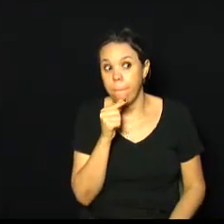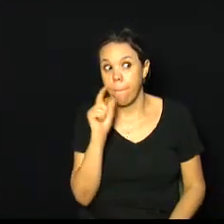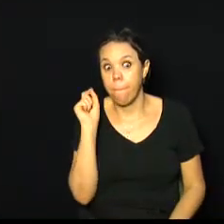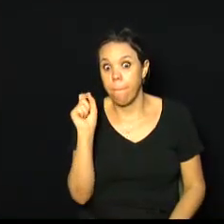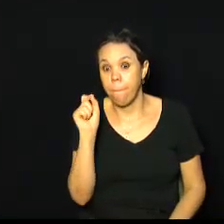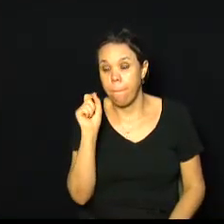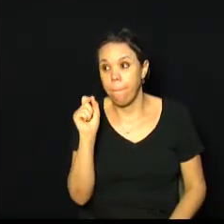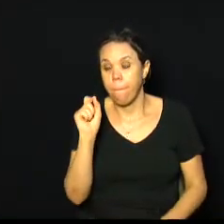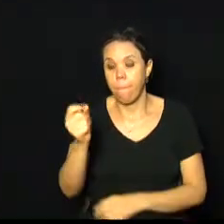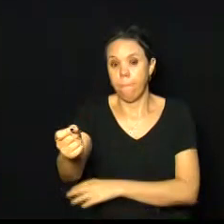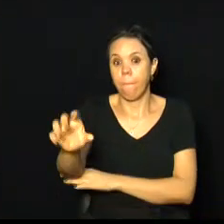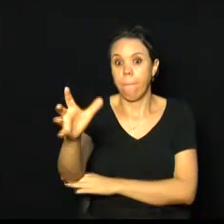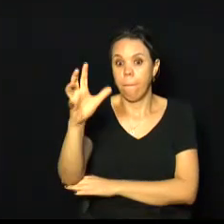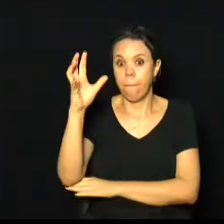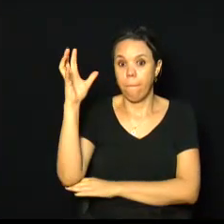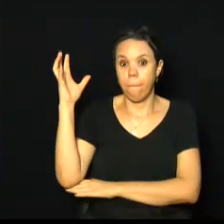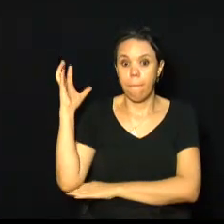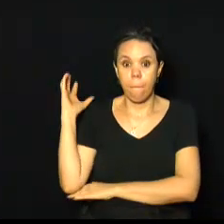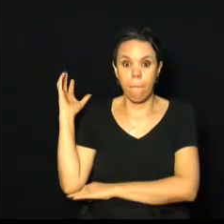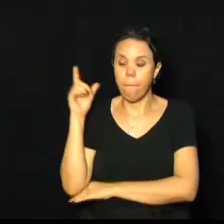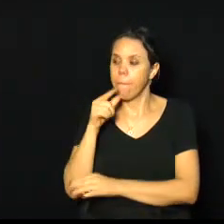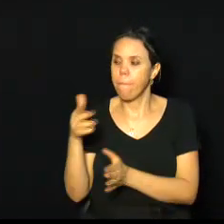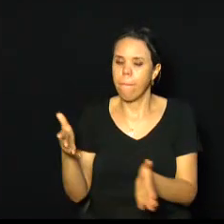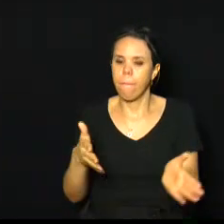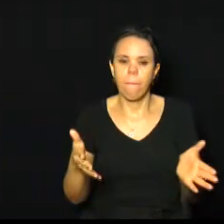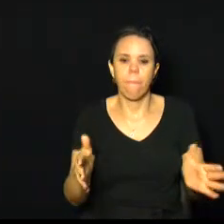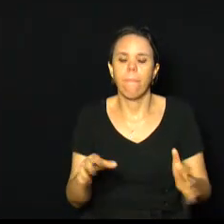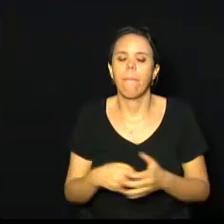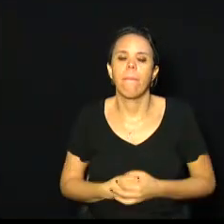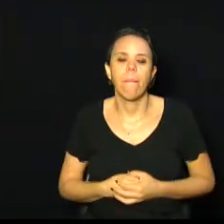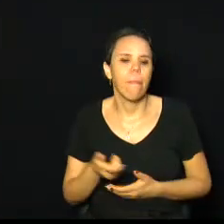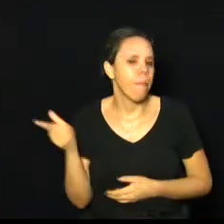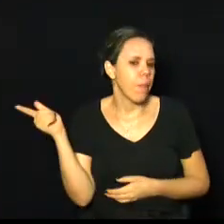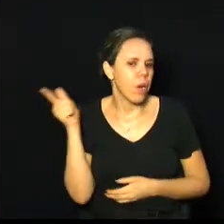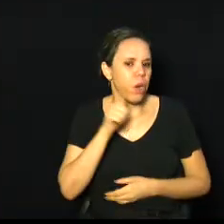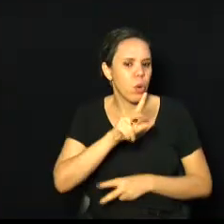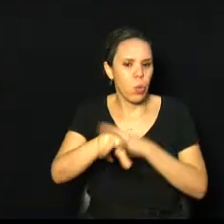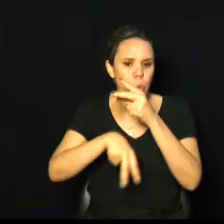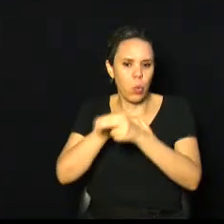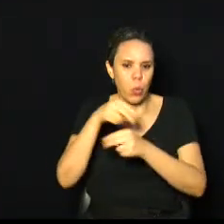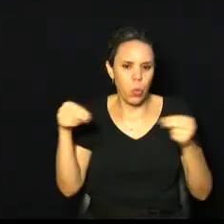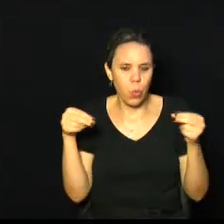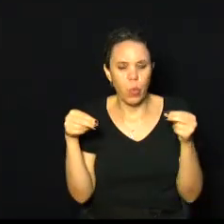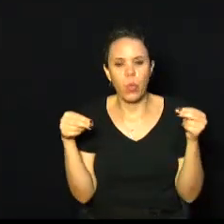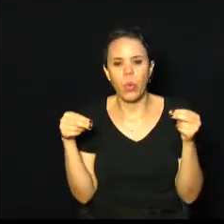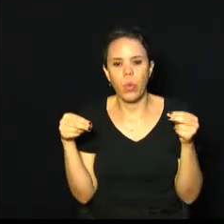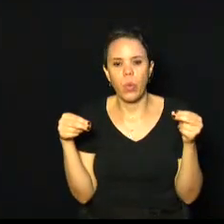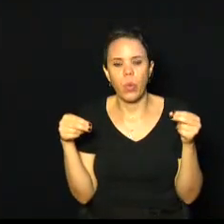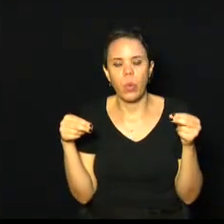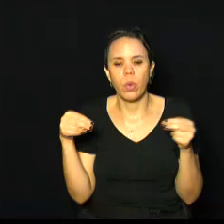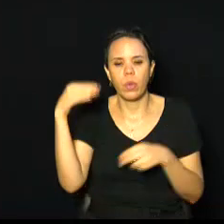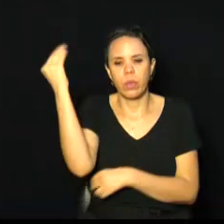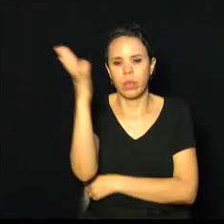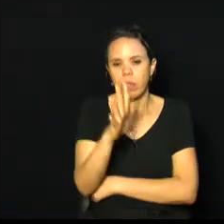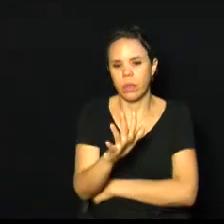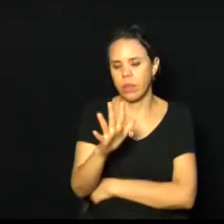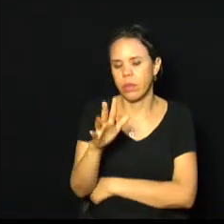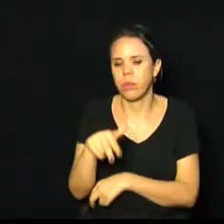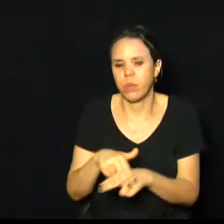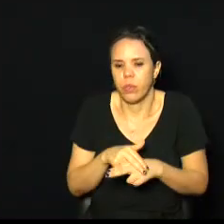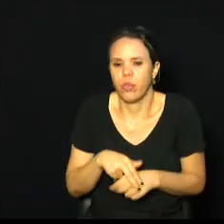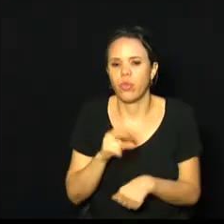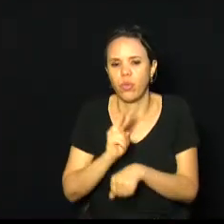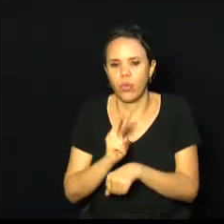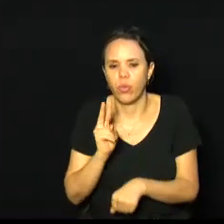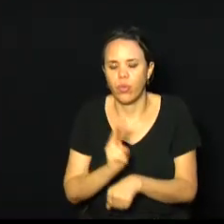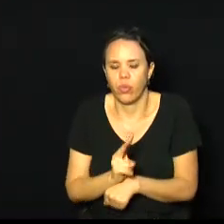o florestamento de todos os rios, né? Extrema ganhou prêmio nacional por conservação